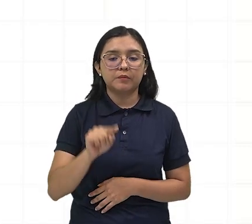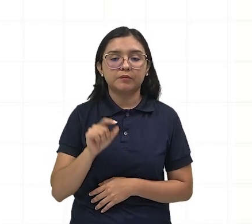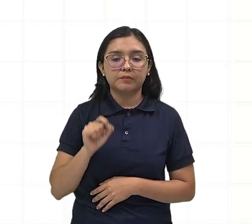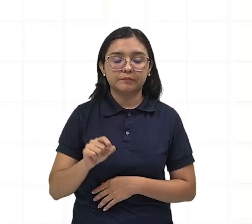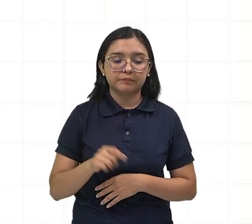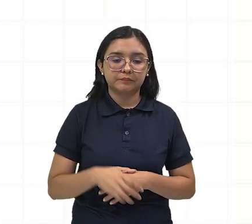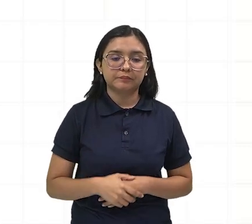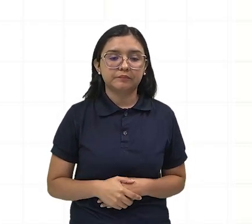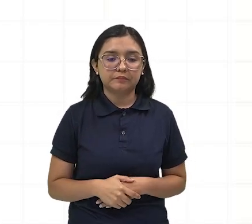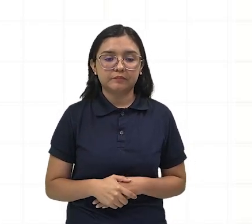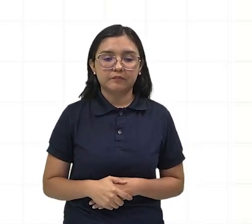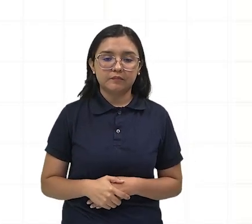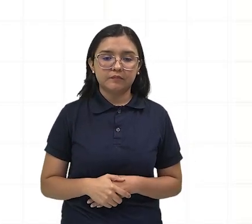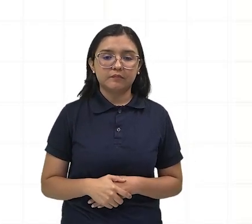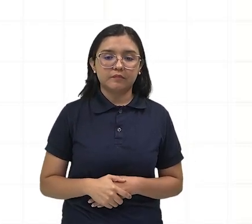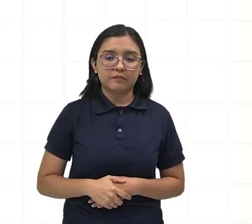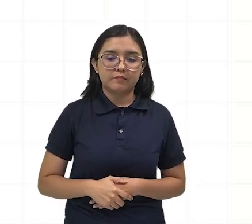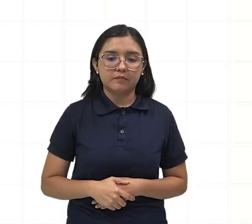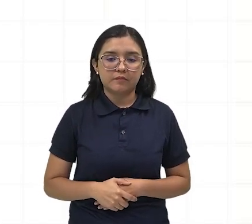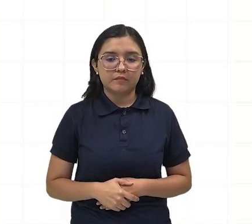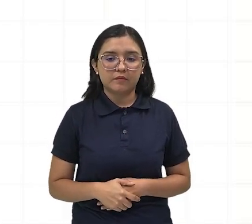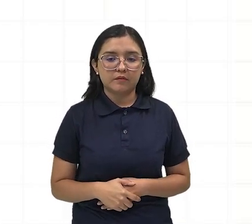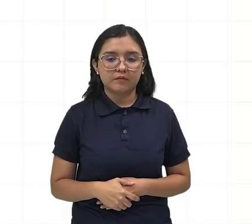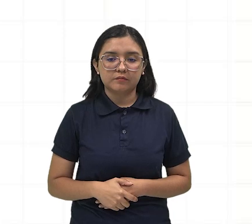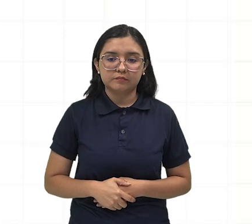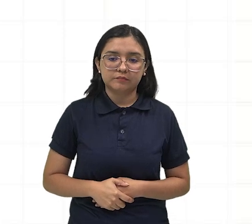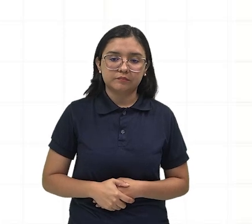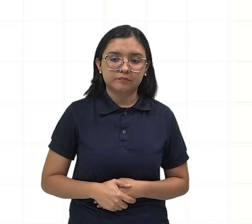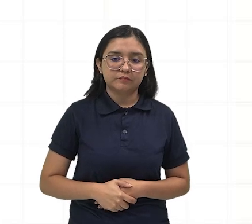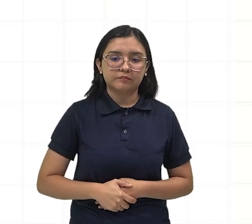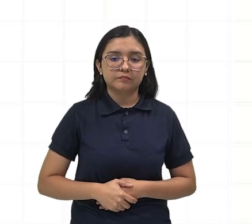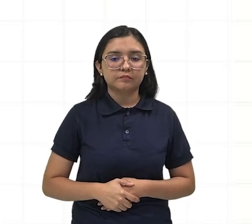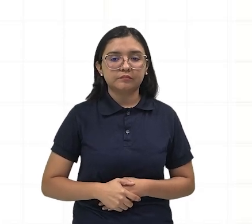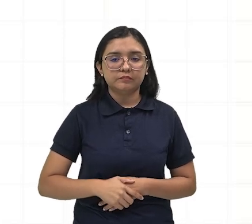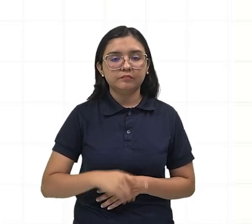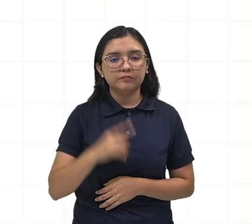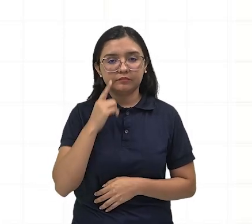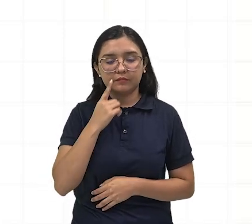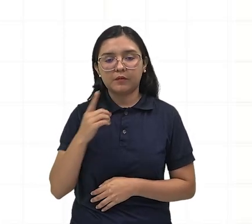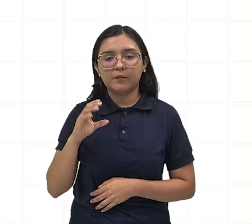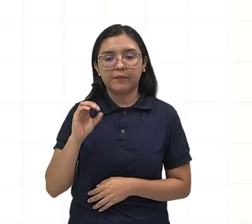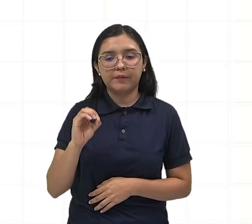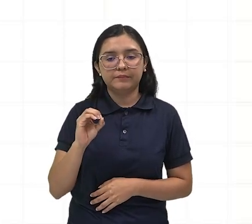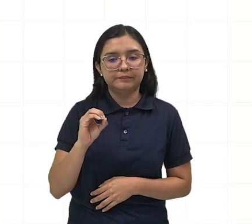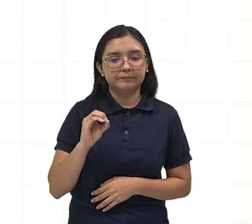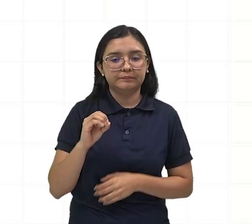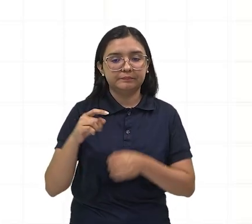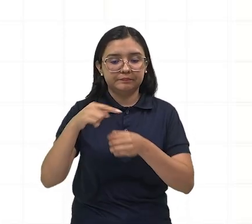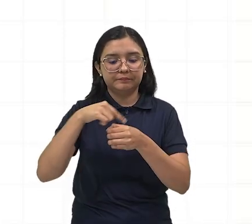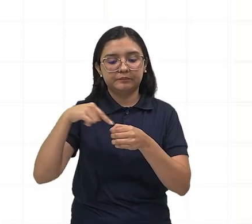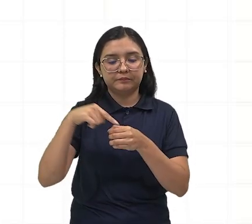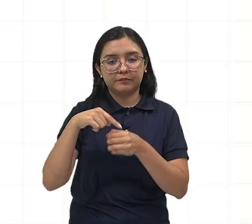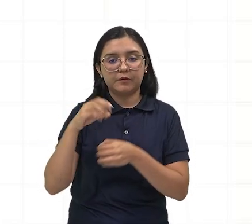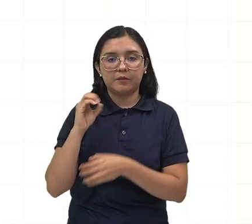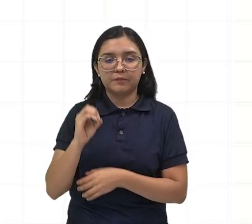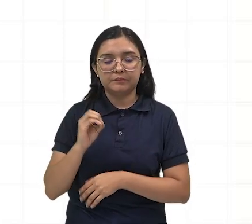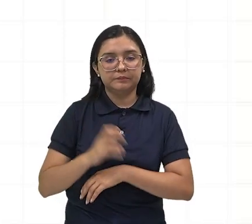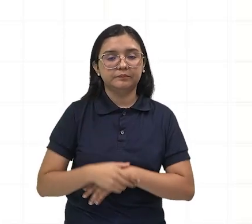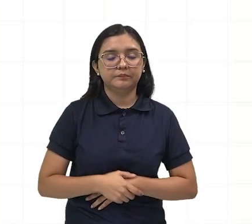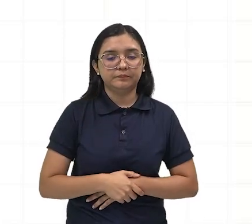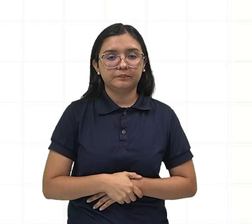da circunferência de centro O', né? Tá aqui o O'. Vamos até botar aqui.